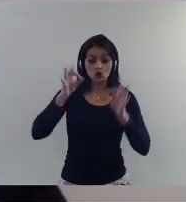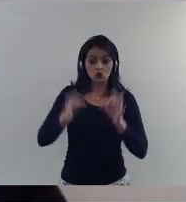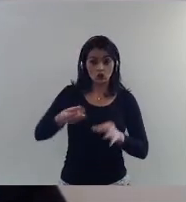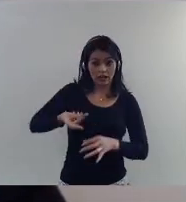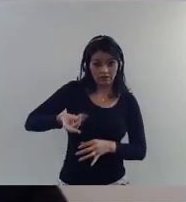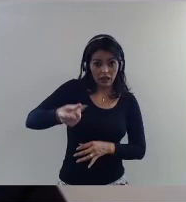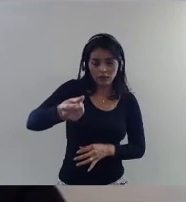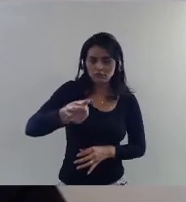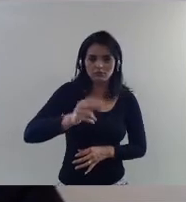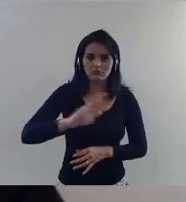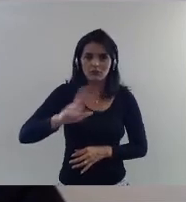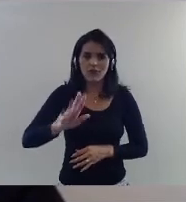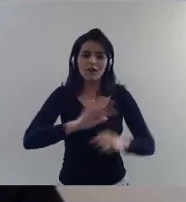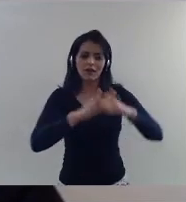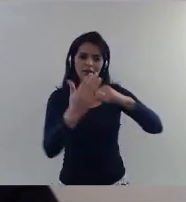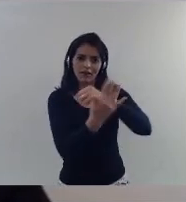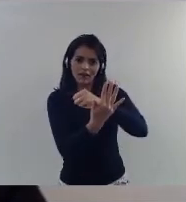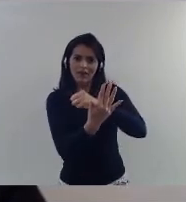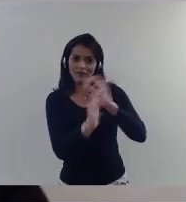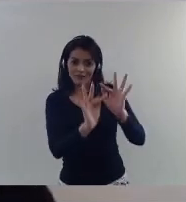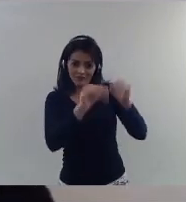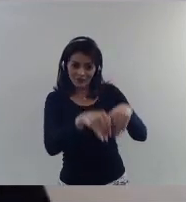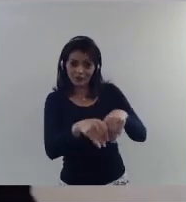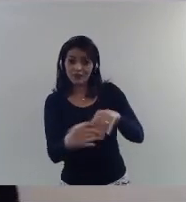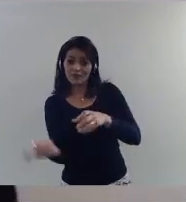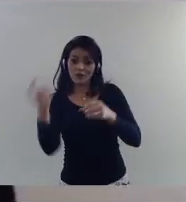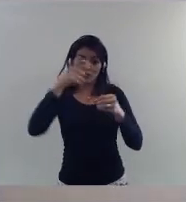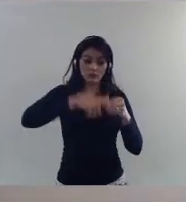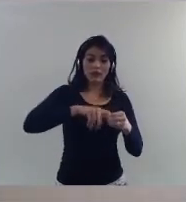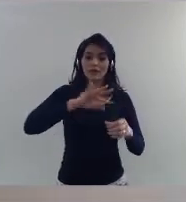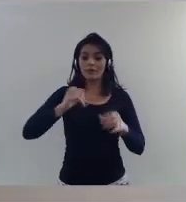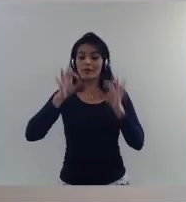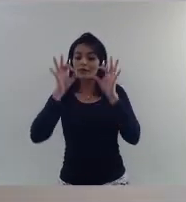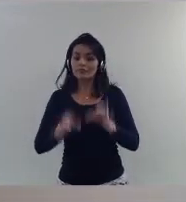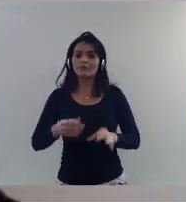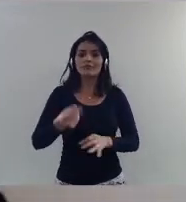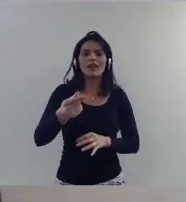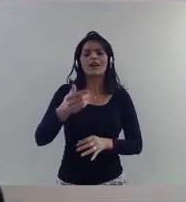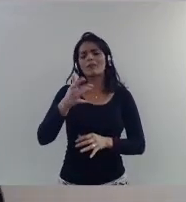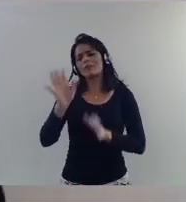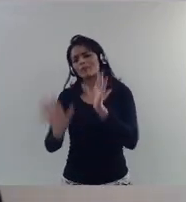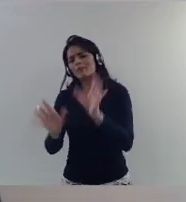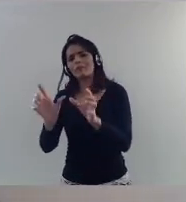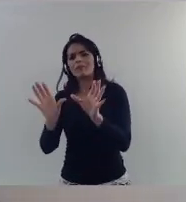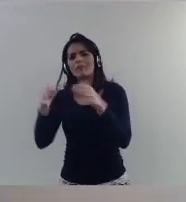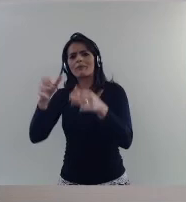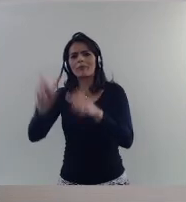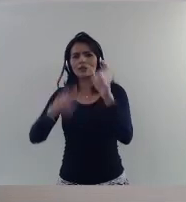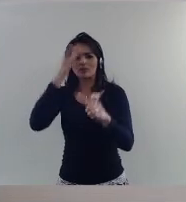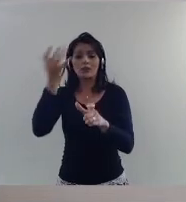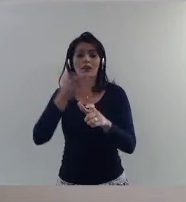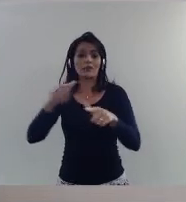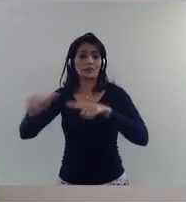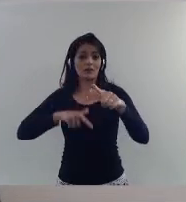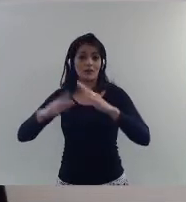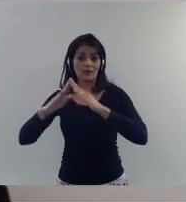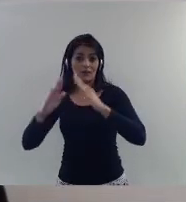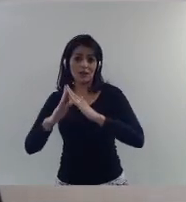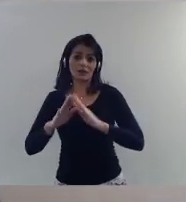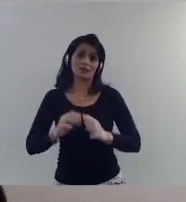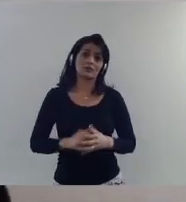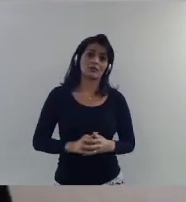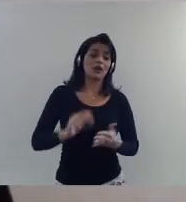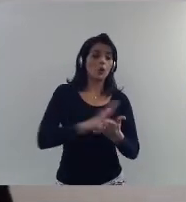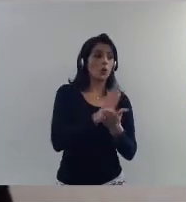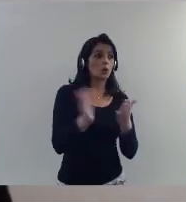gente voltar, nós vamos ter que achar o justo meio termo. Aquele pessoal que quer trabalhar em casa, o outro que não, ou você trabalhar uma vez por semana, a audiência,